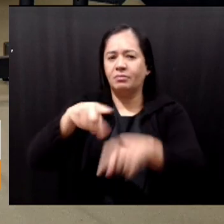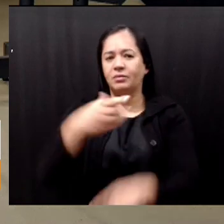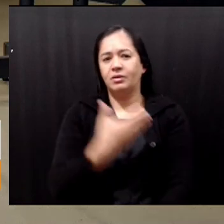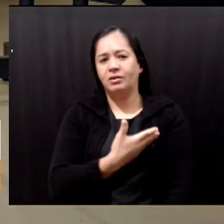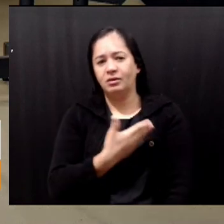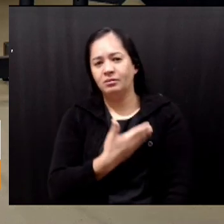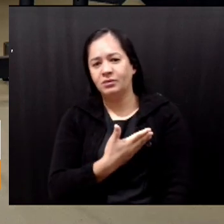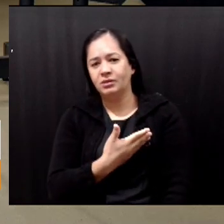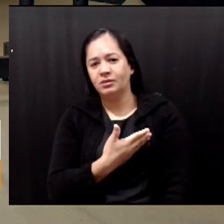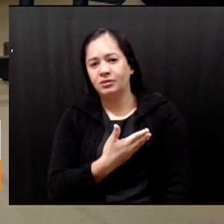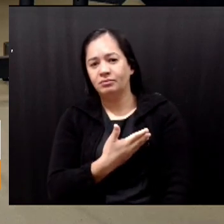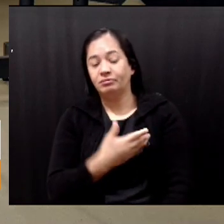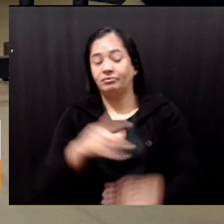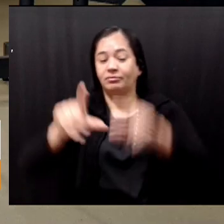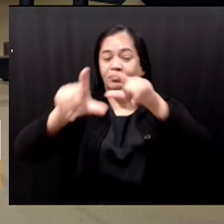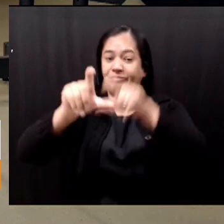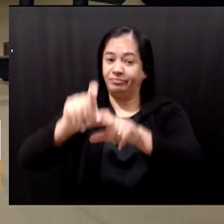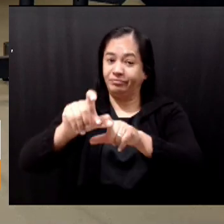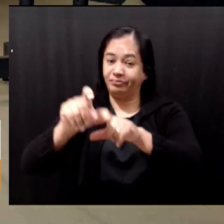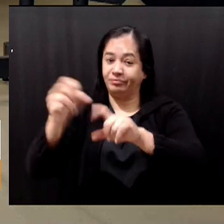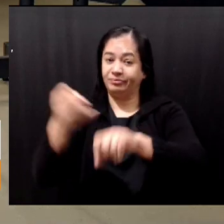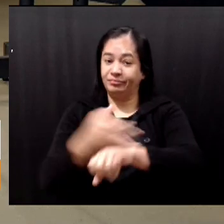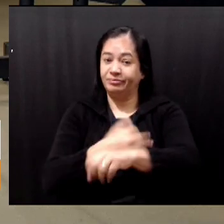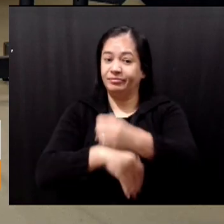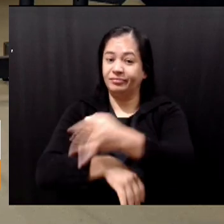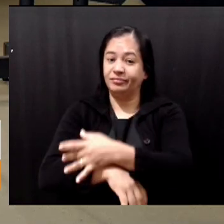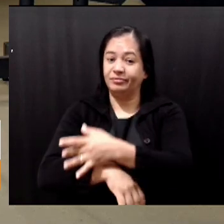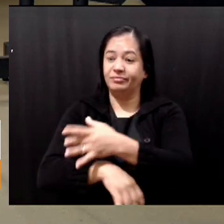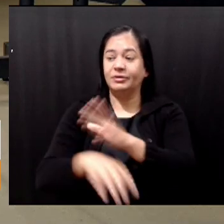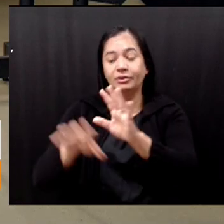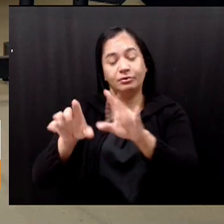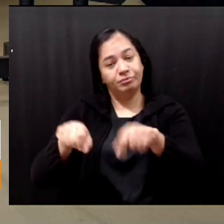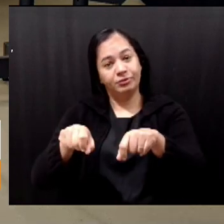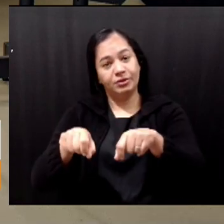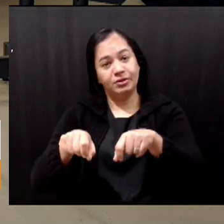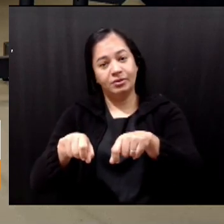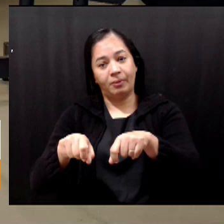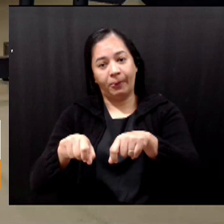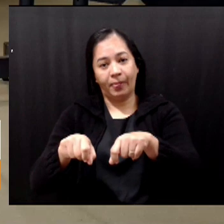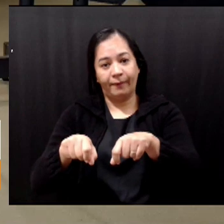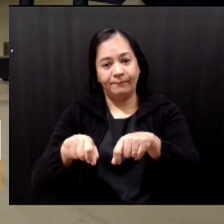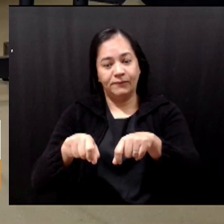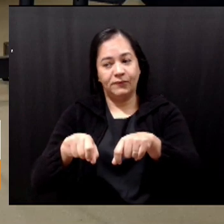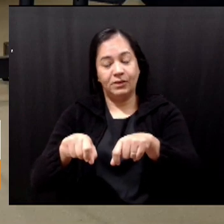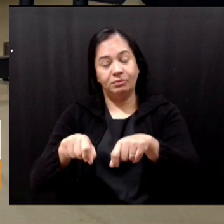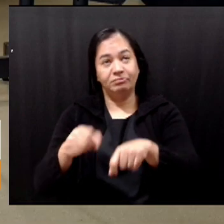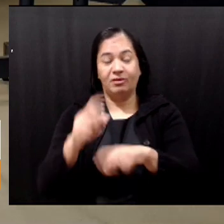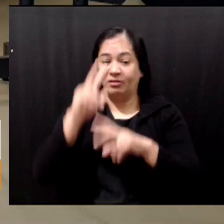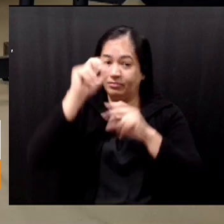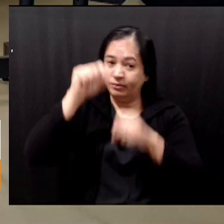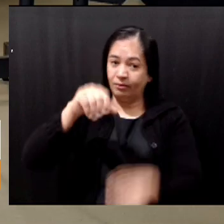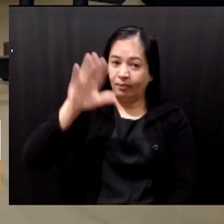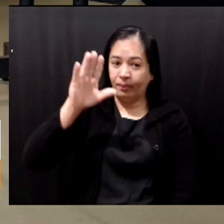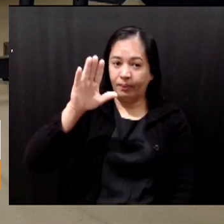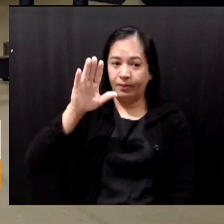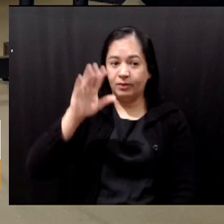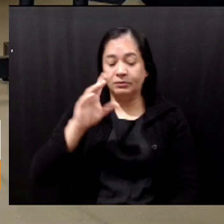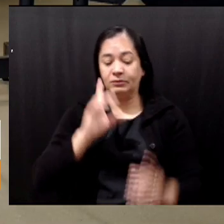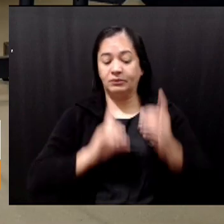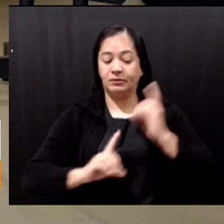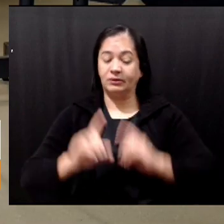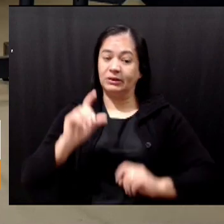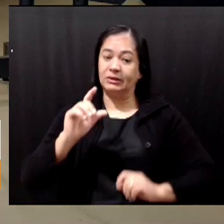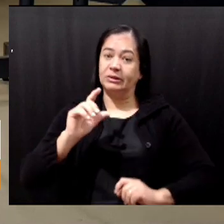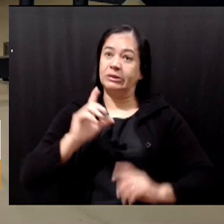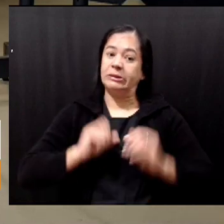dependência emocional, isso pode gerar algo mais forte, tipo uma depressão, uma questão de ansiedade? Pode gerar, né,